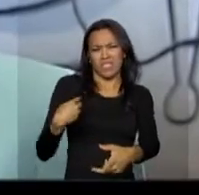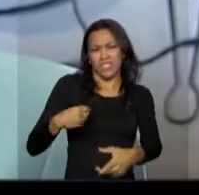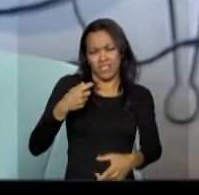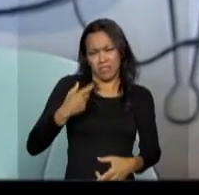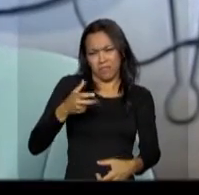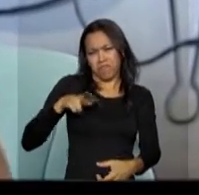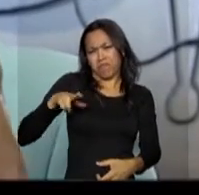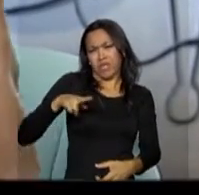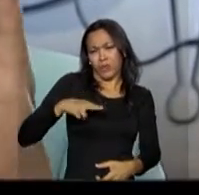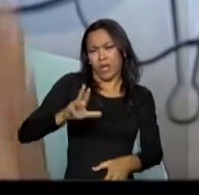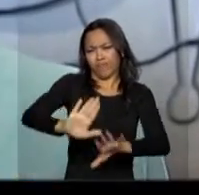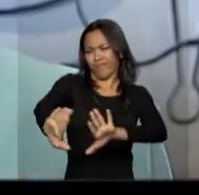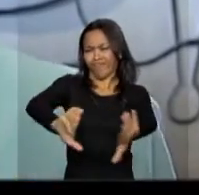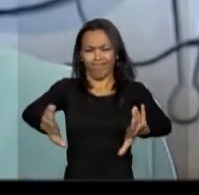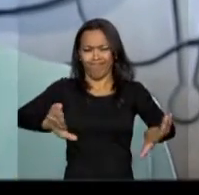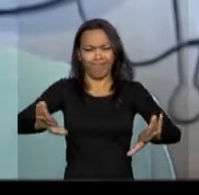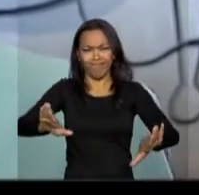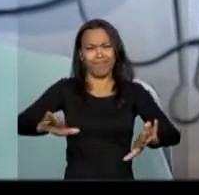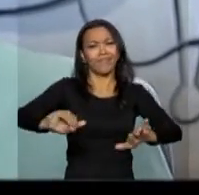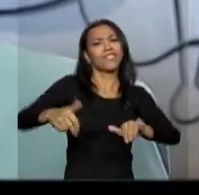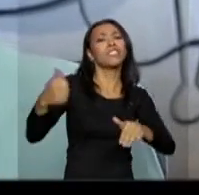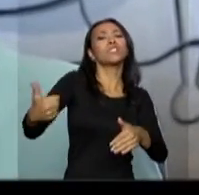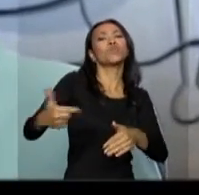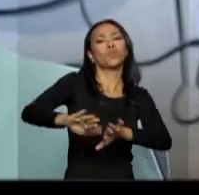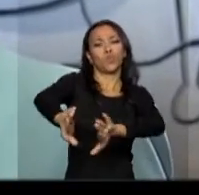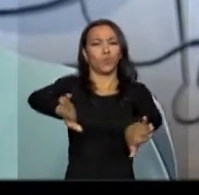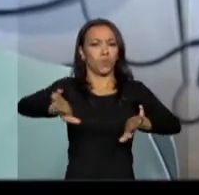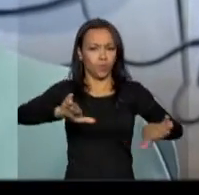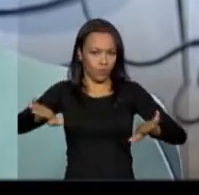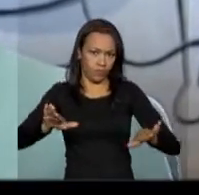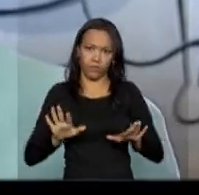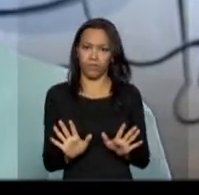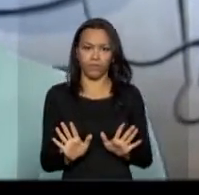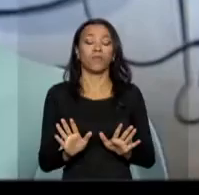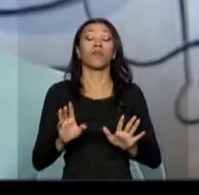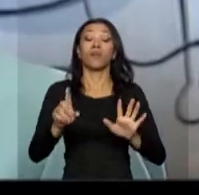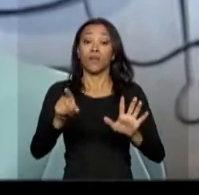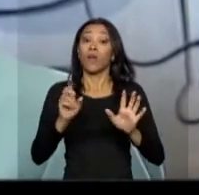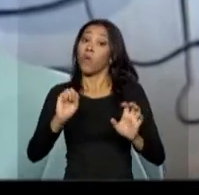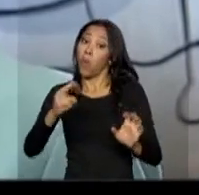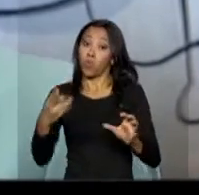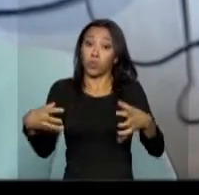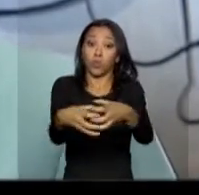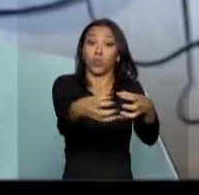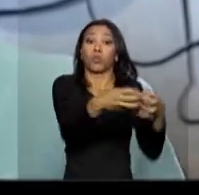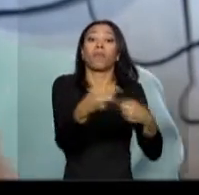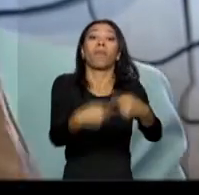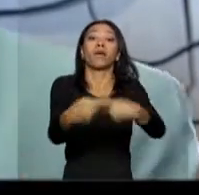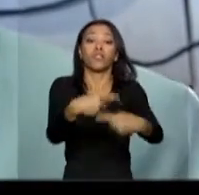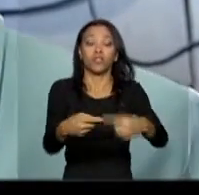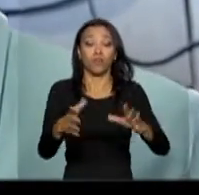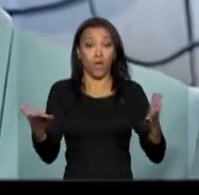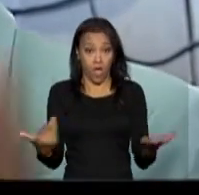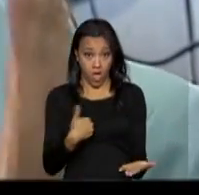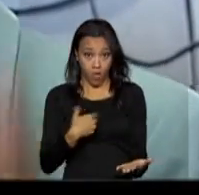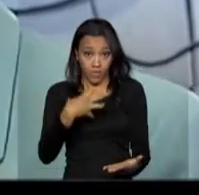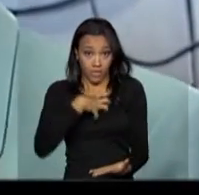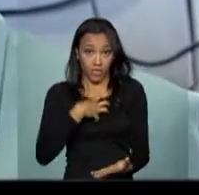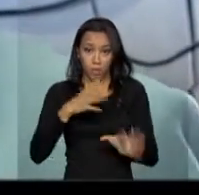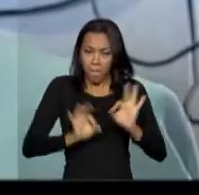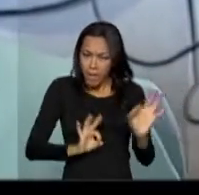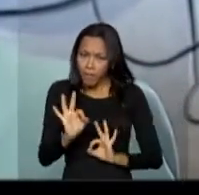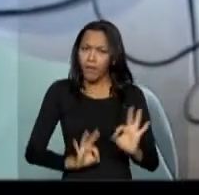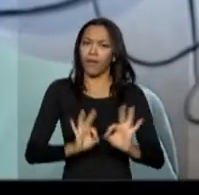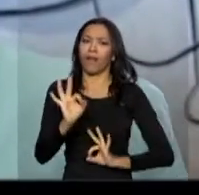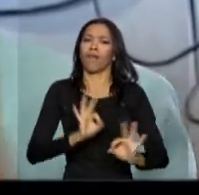menores, colocando em segundo plano os interesses individuais ou partidários. Me sinto preparada para